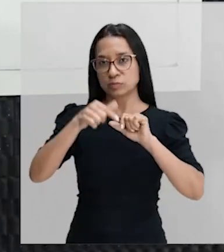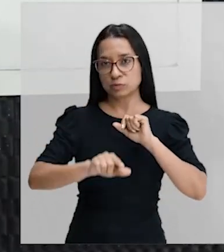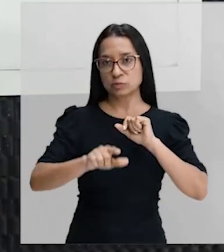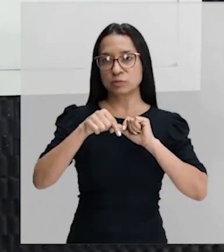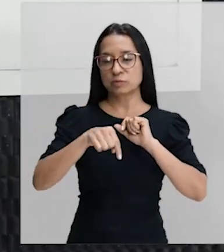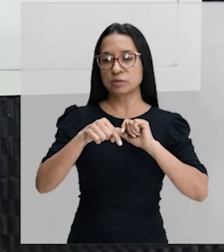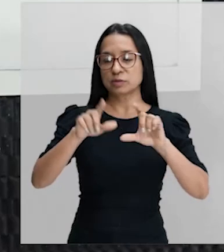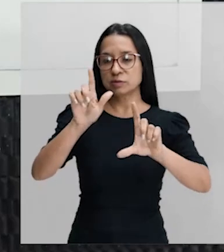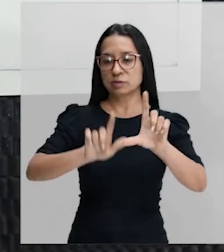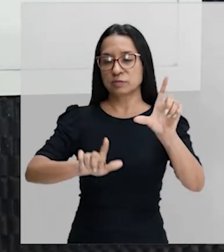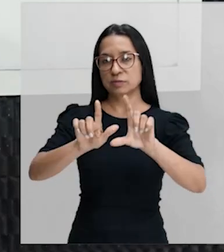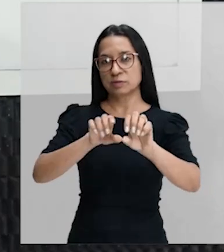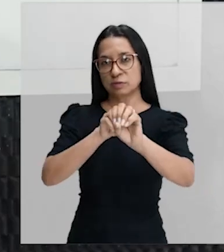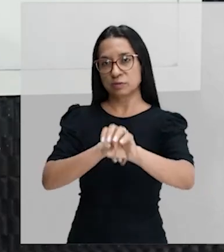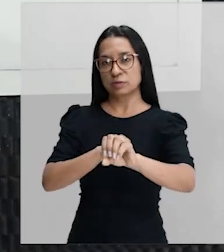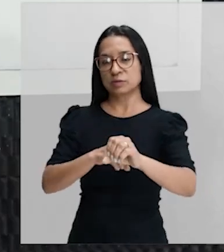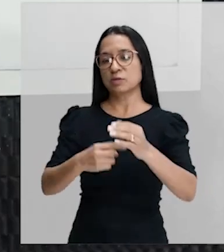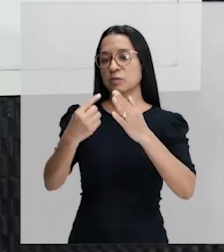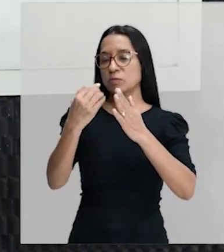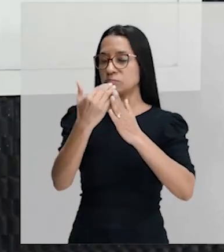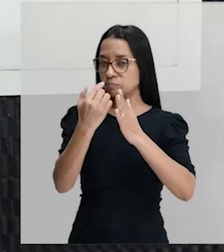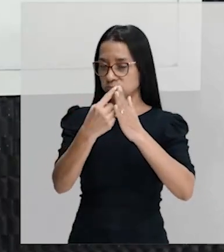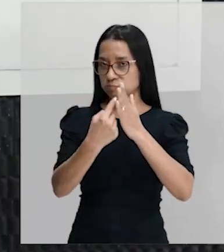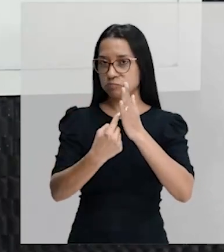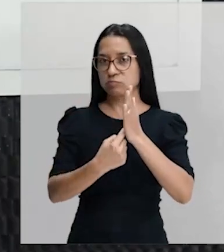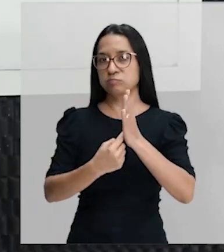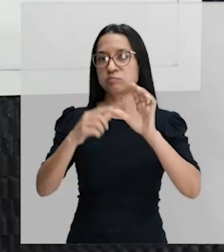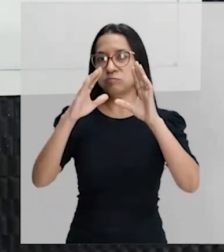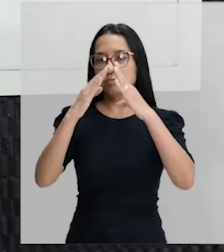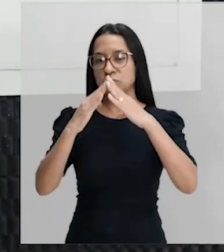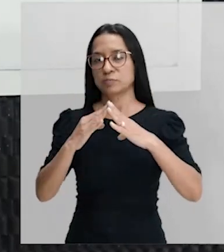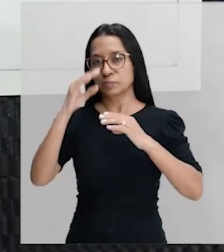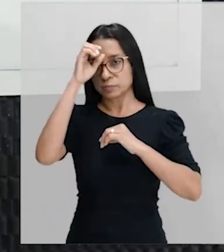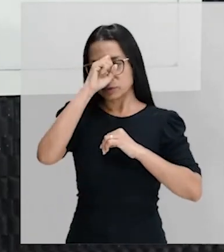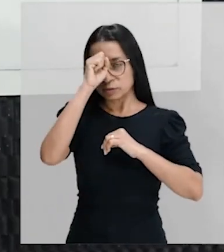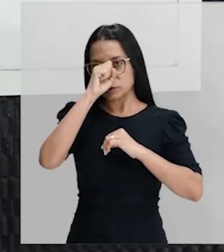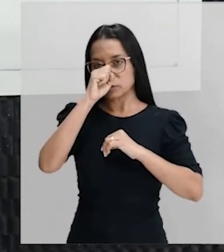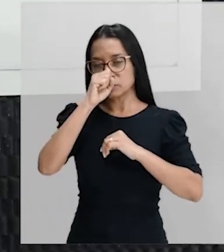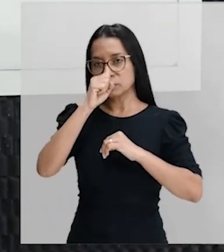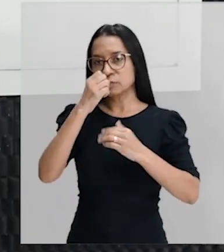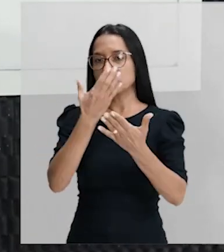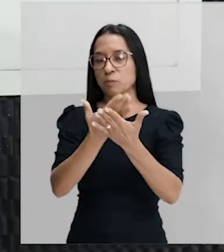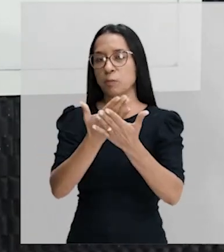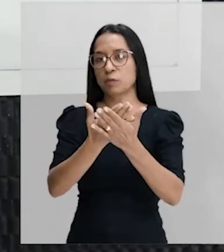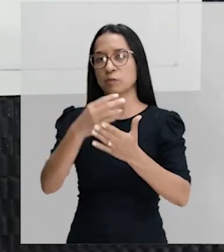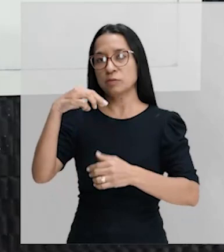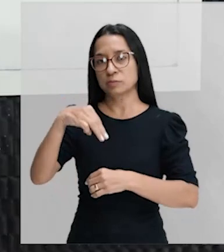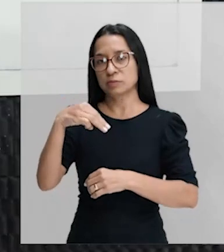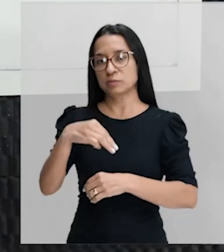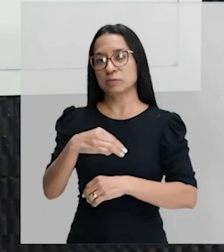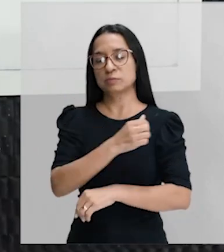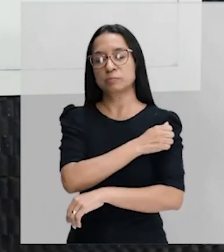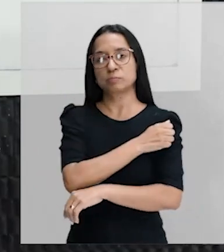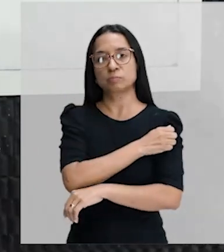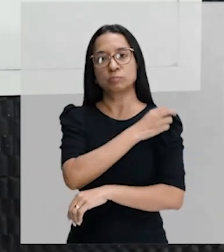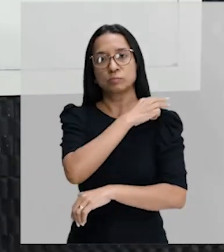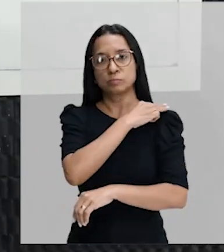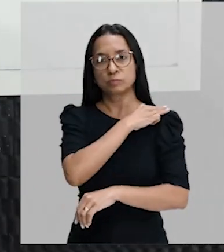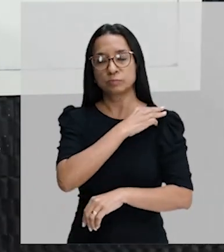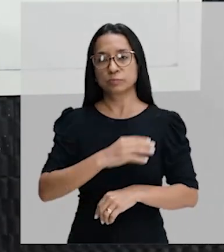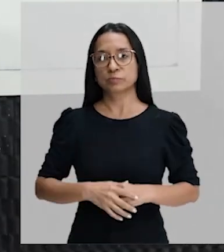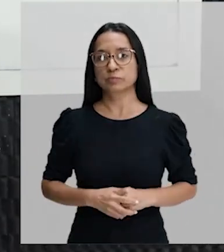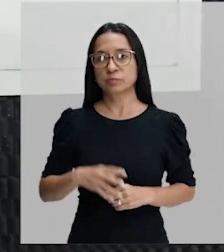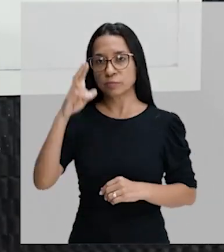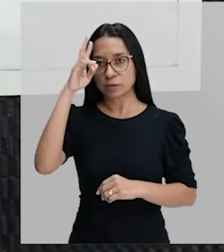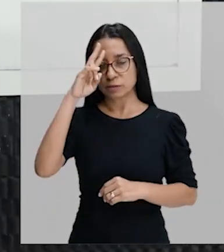aqui na TV Educação, no programa Hashtag Fica em Casa Aprendendo, para mais uma aula de matemática para os nossos alunos da segunda série do ensino médio.